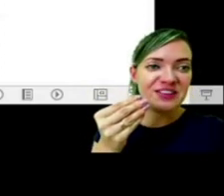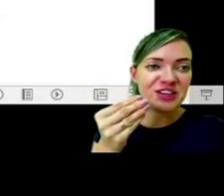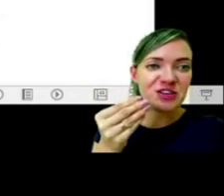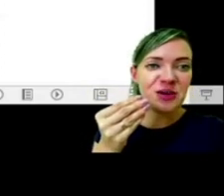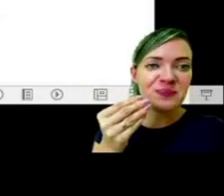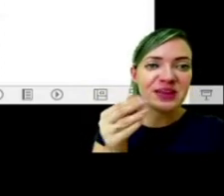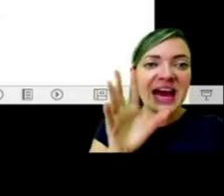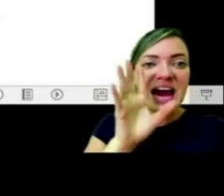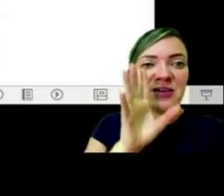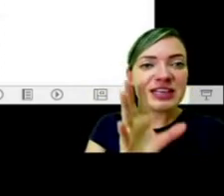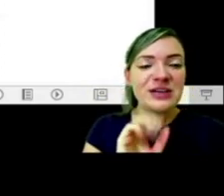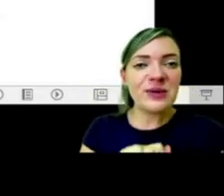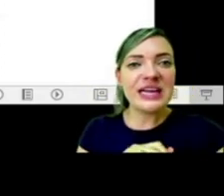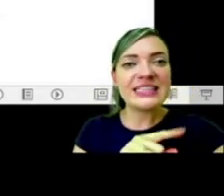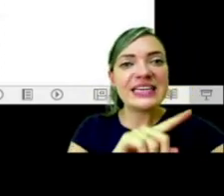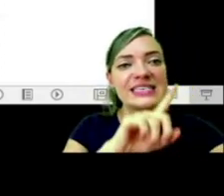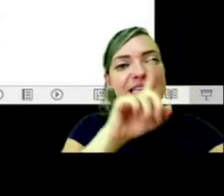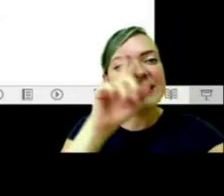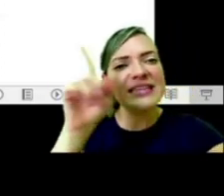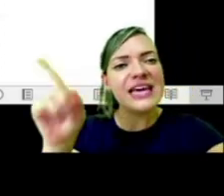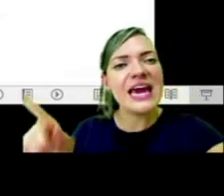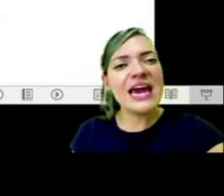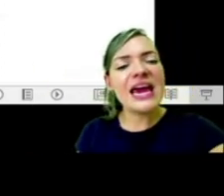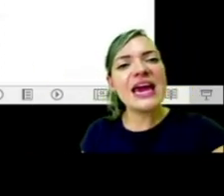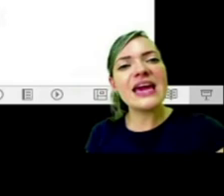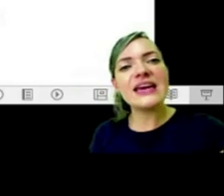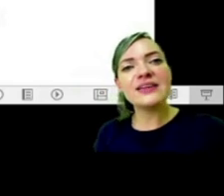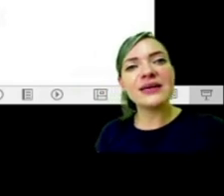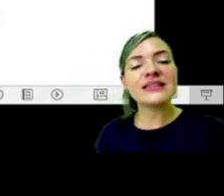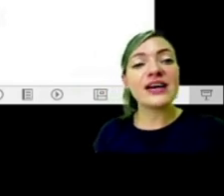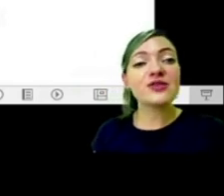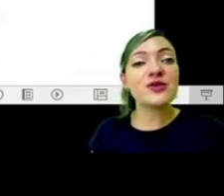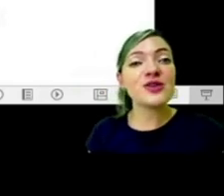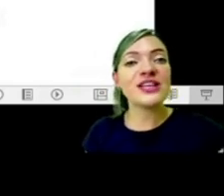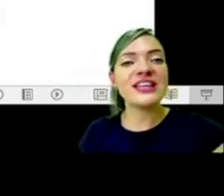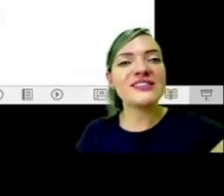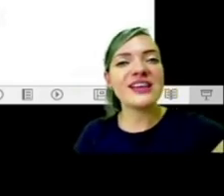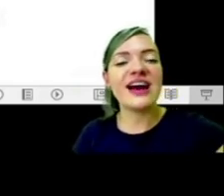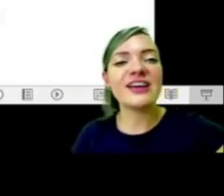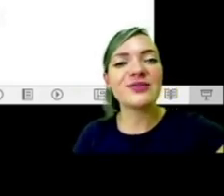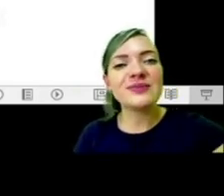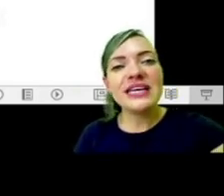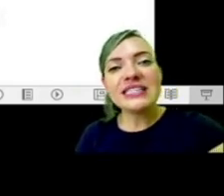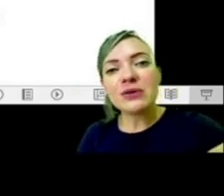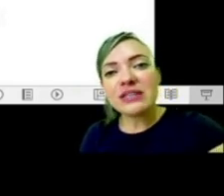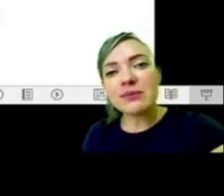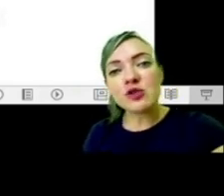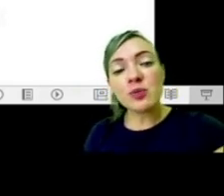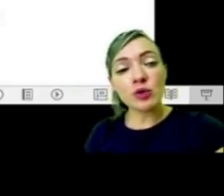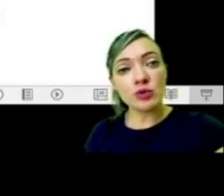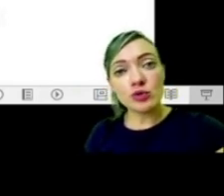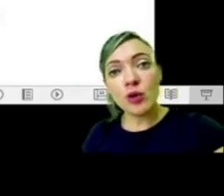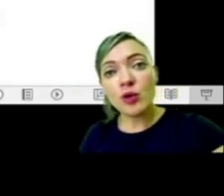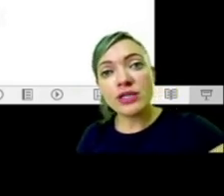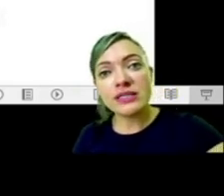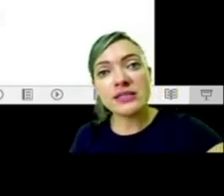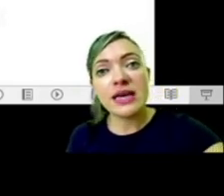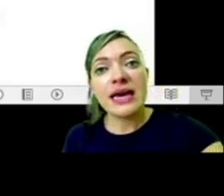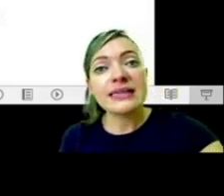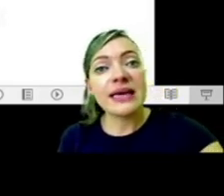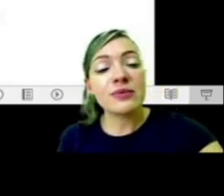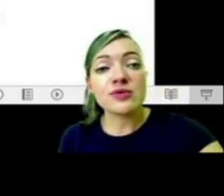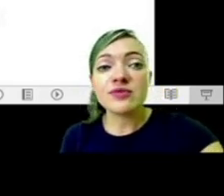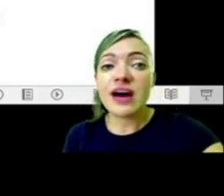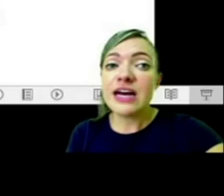secundários. Fechou? Agora dá uma olhada nessa teia alimentar do nosso querido cerrado. Então temos